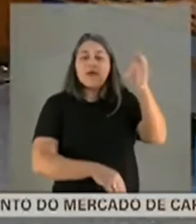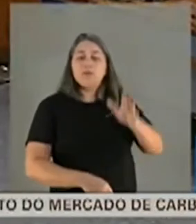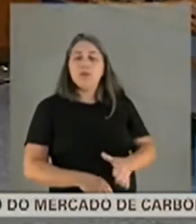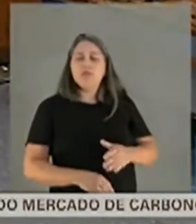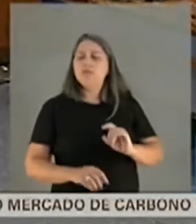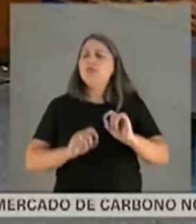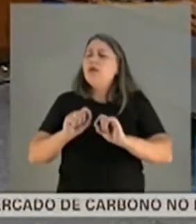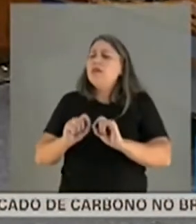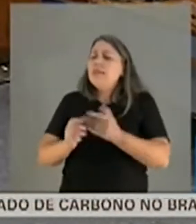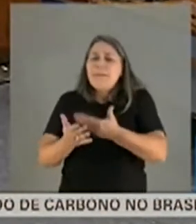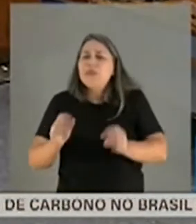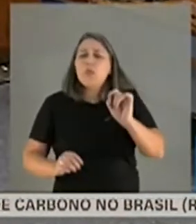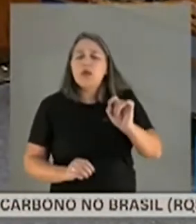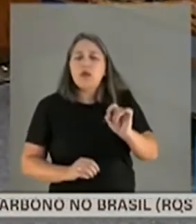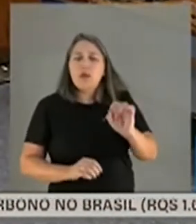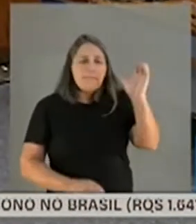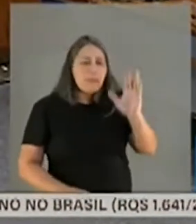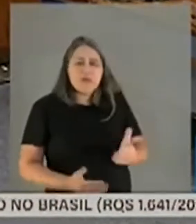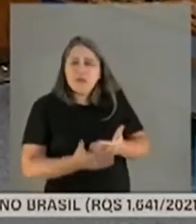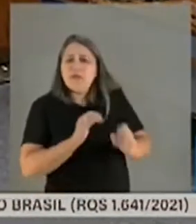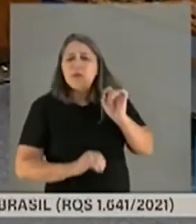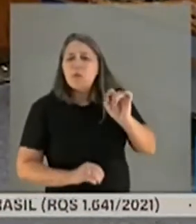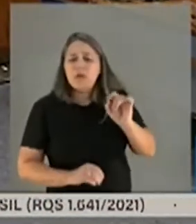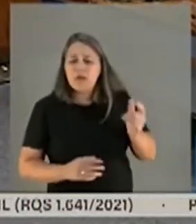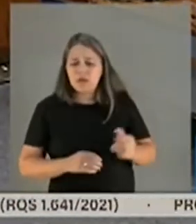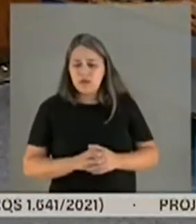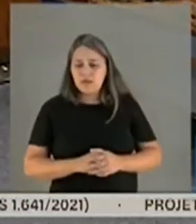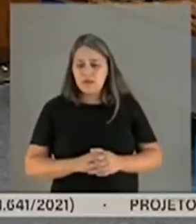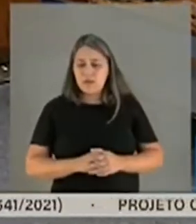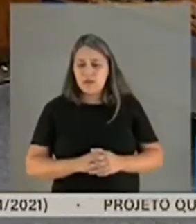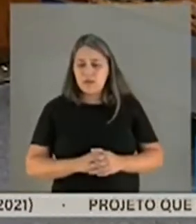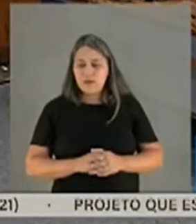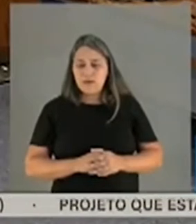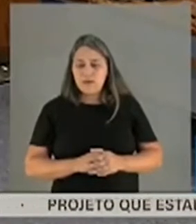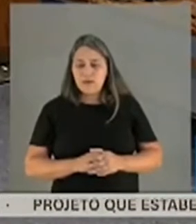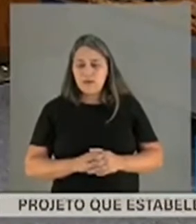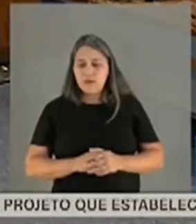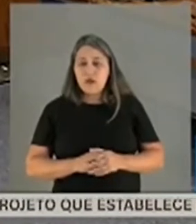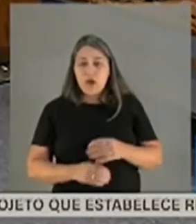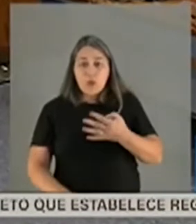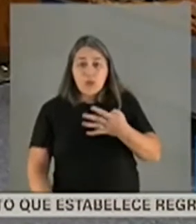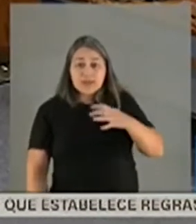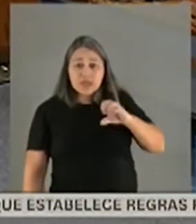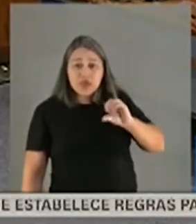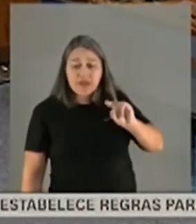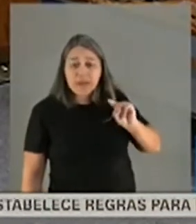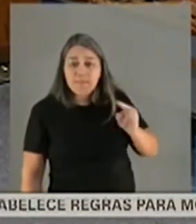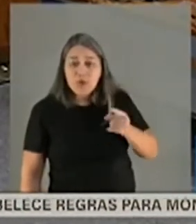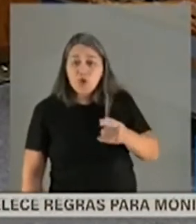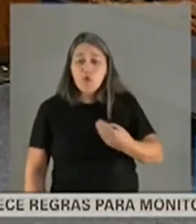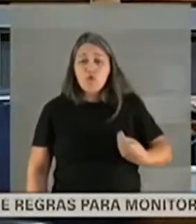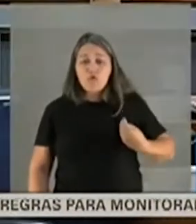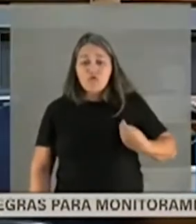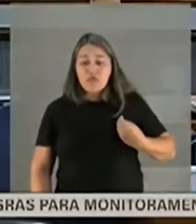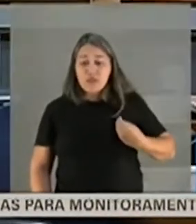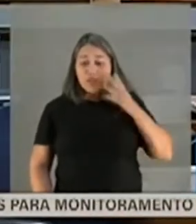quê? O Brasil está perdendo Brasil com esse espetáculo dantesco. Olha aqui quem perdeu. 490 mil vidas, rapaz. Olha aqui quem perdeu.